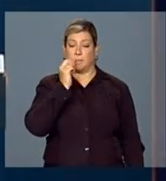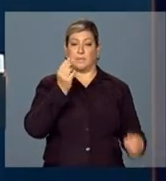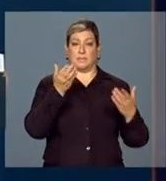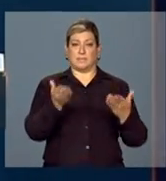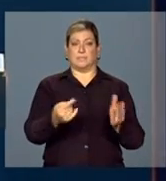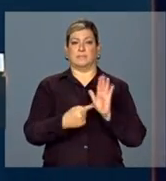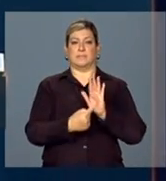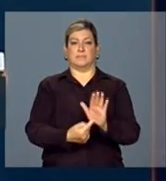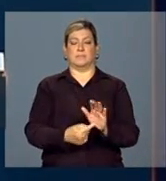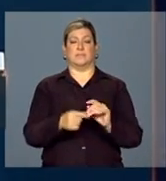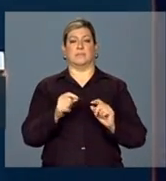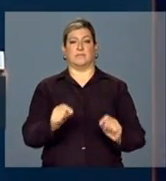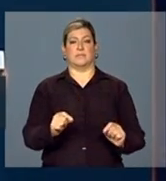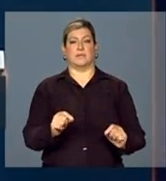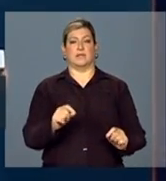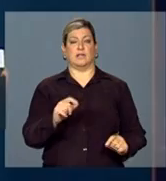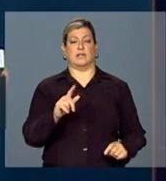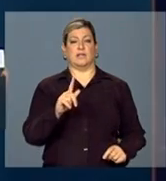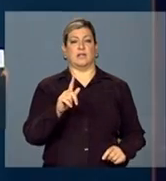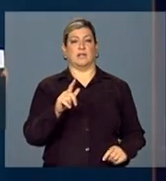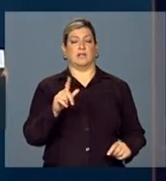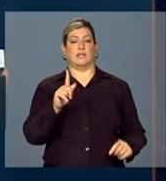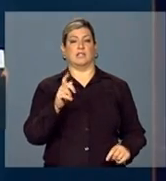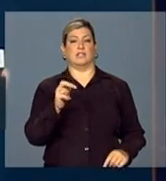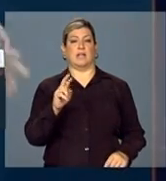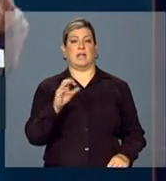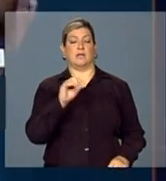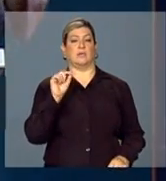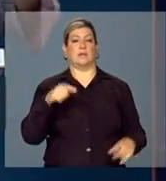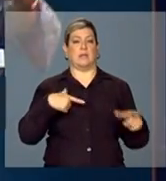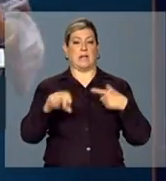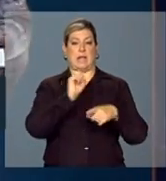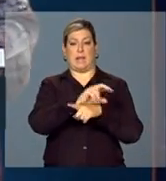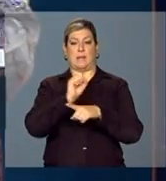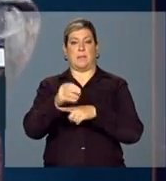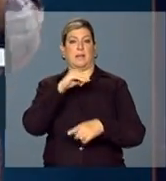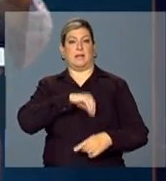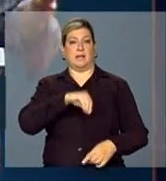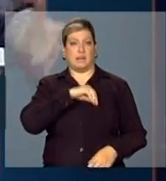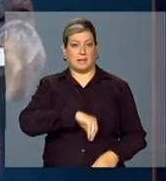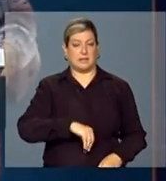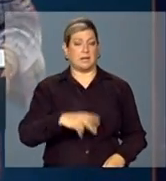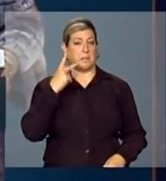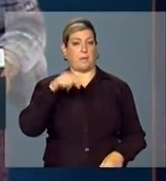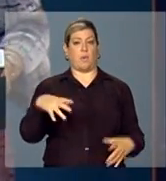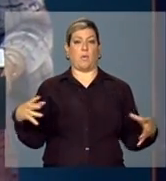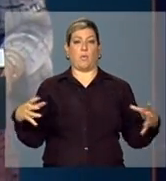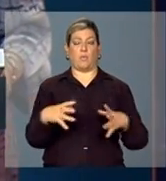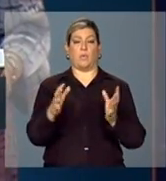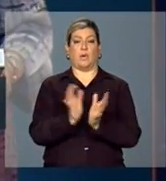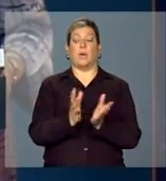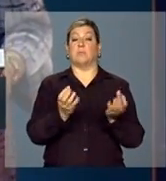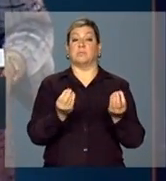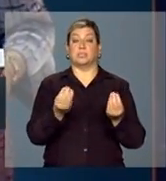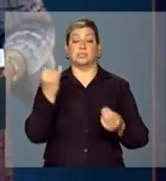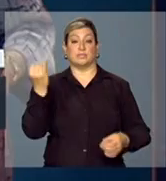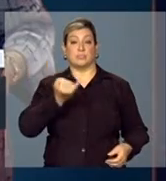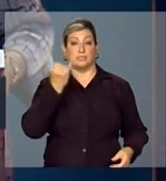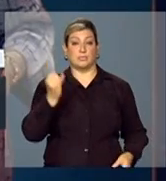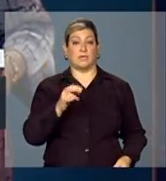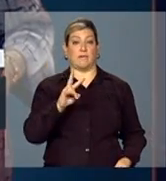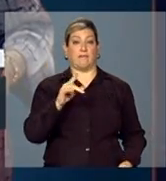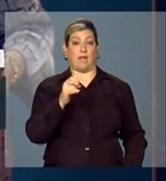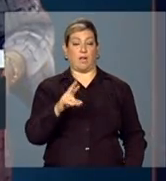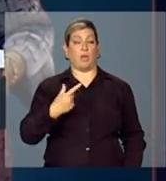característico da geração de emprego e renda para um conjunto bastante significativo